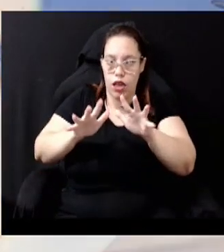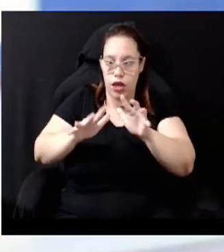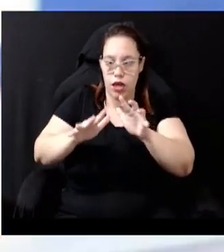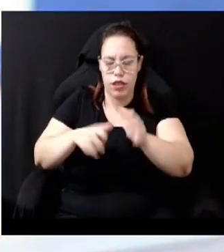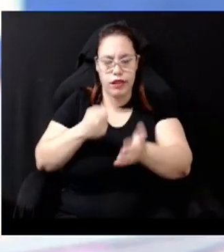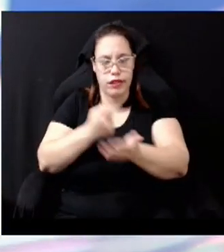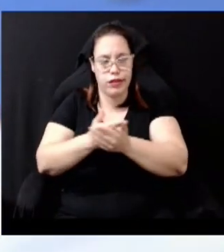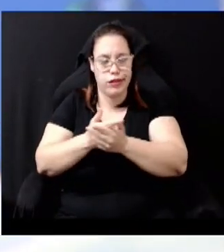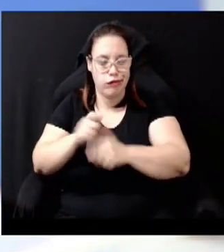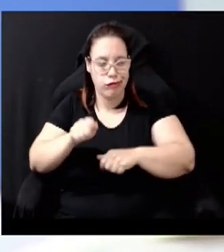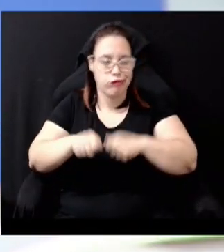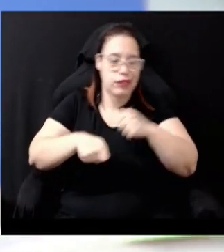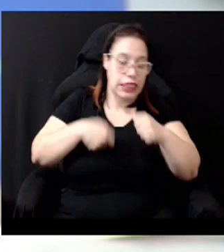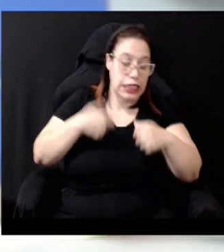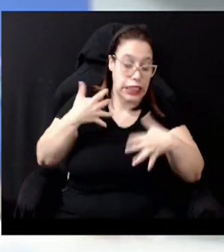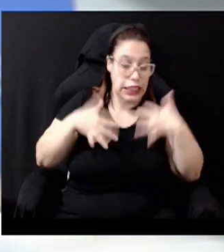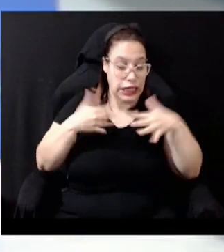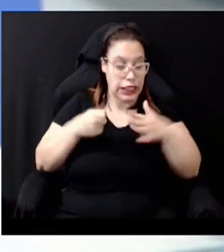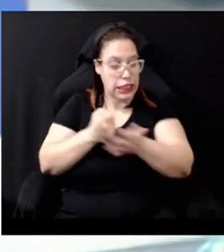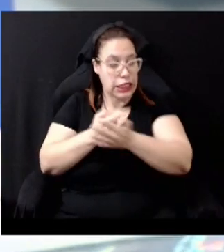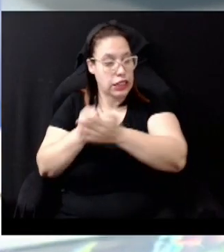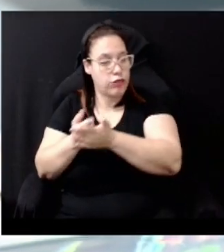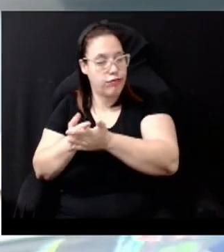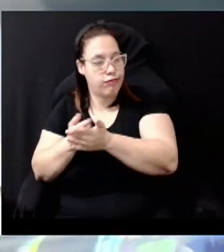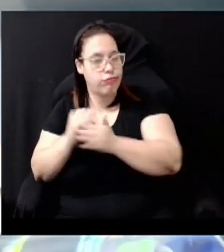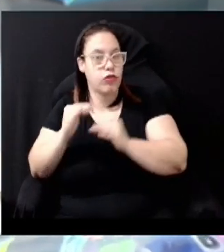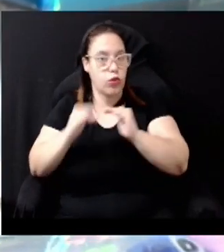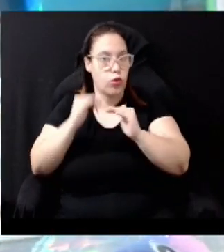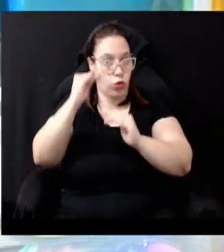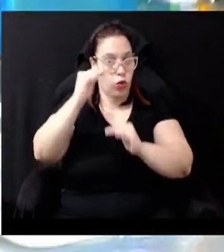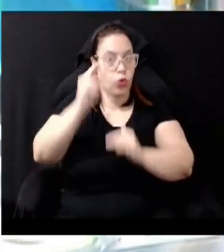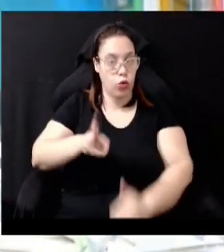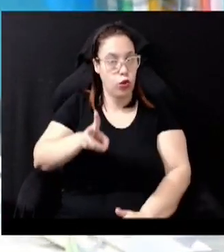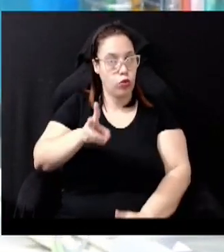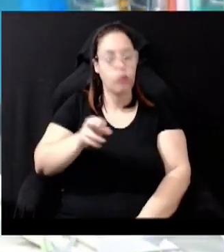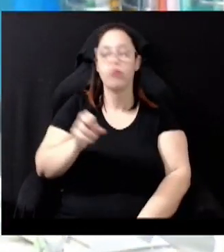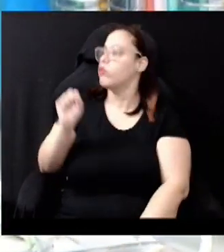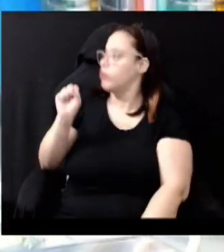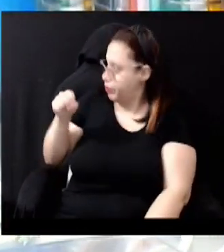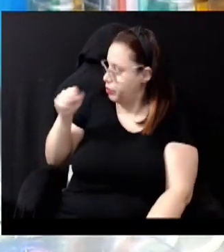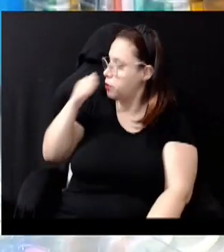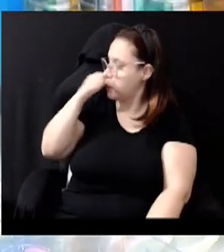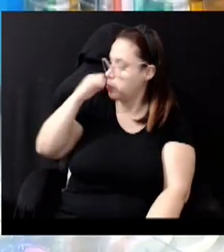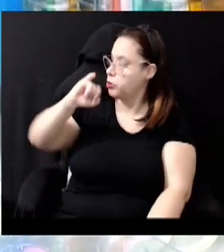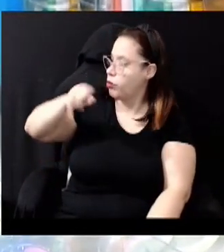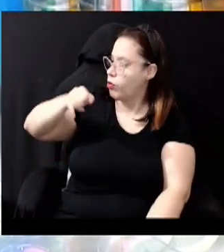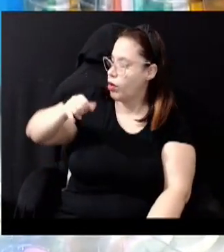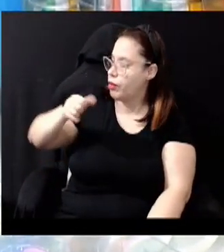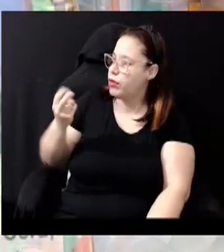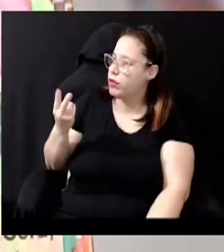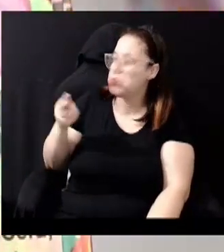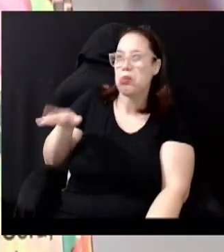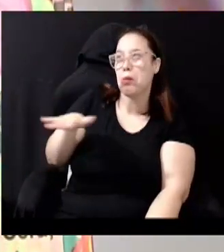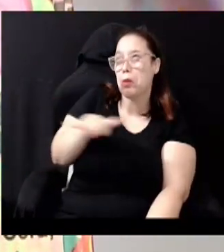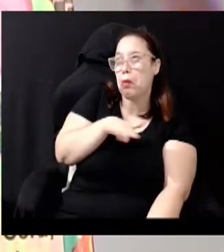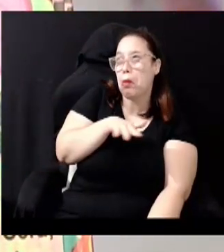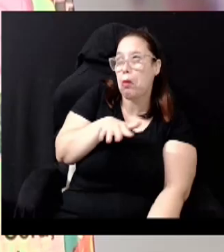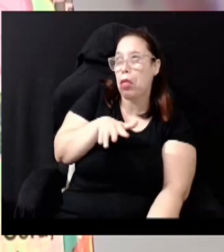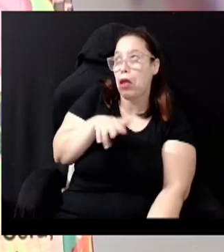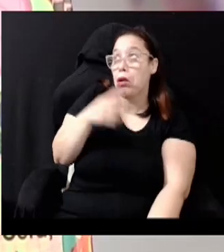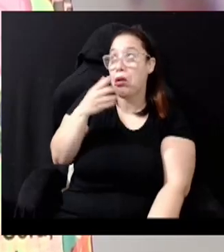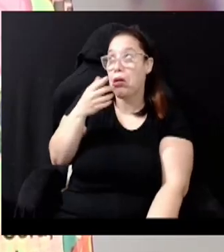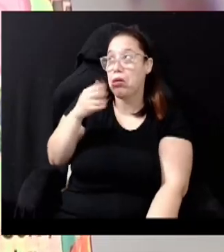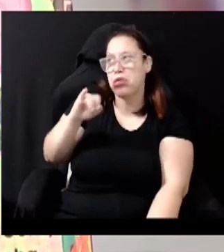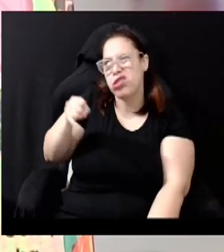para comprar, e ainda a tendência é continuar. Sim, de janeiro, assim, na segunda semana de janeiro até agora, sei lá,